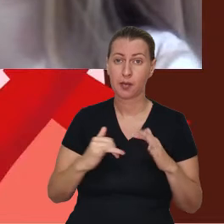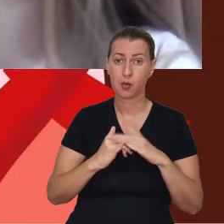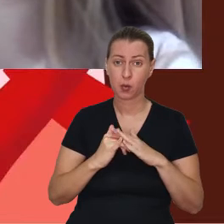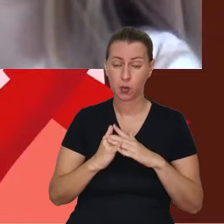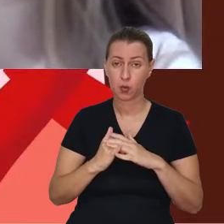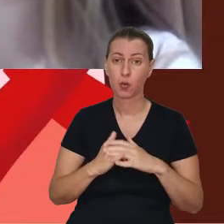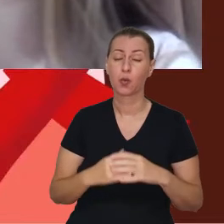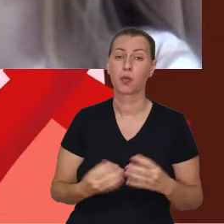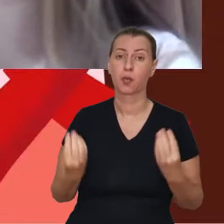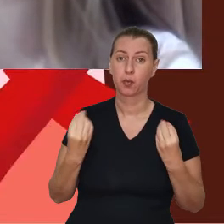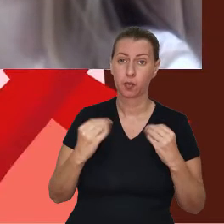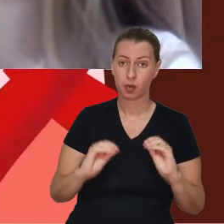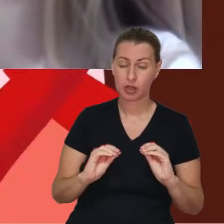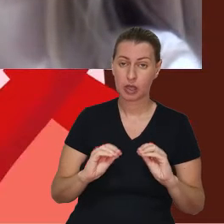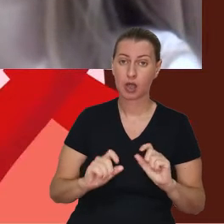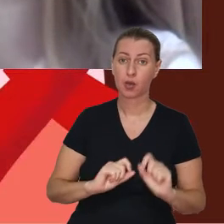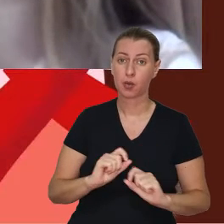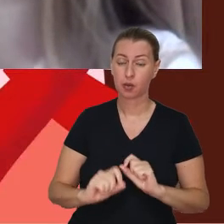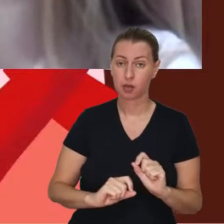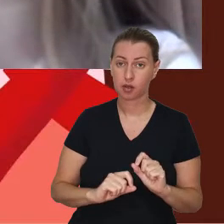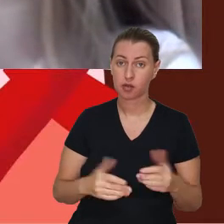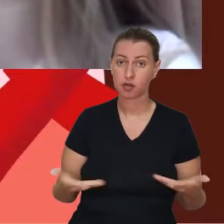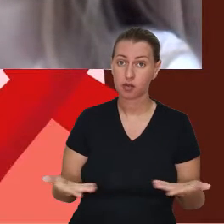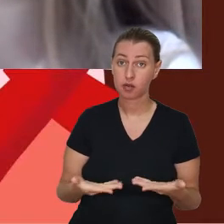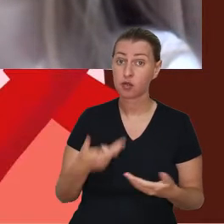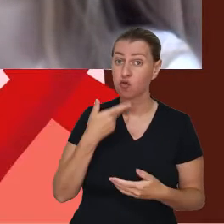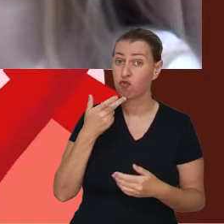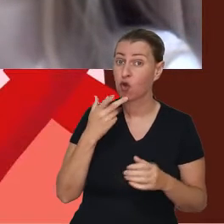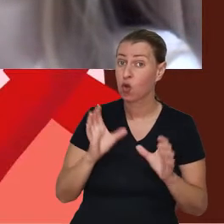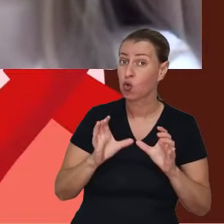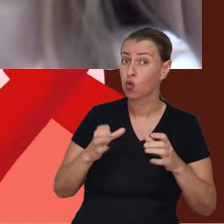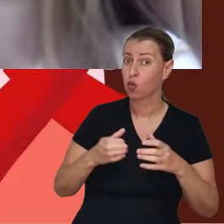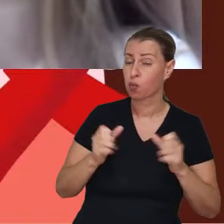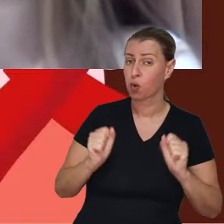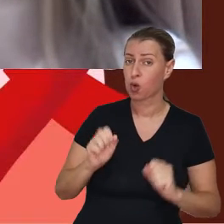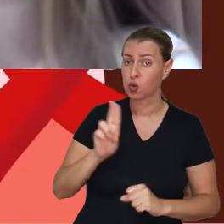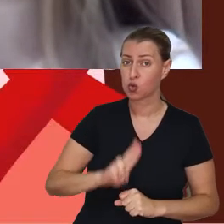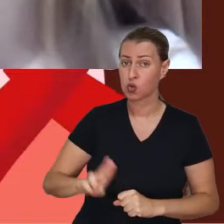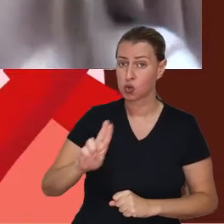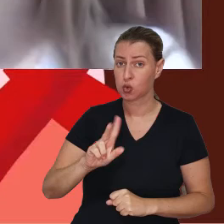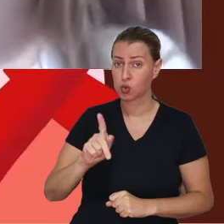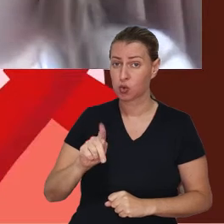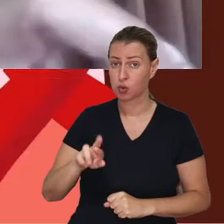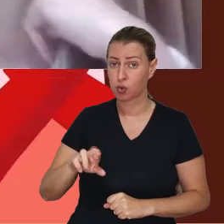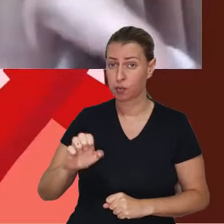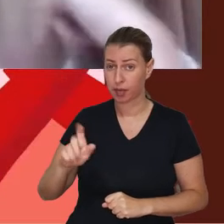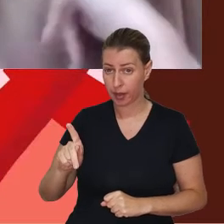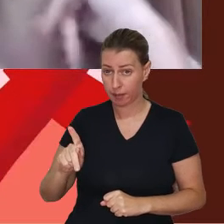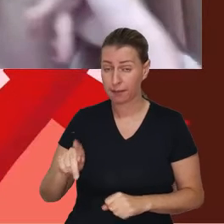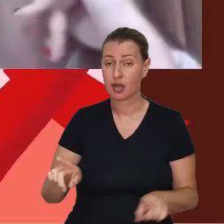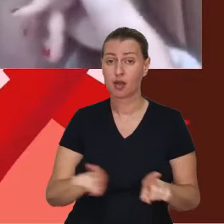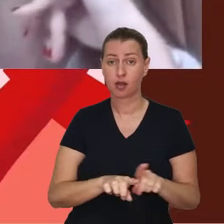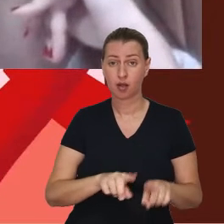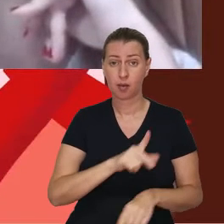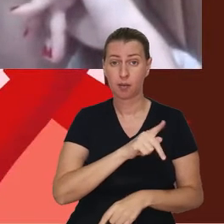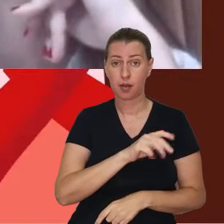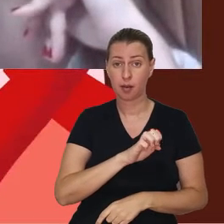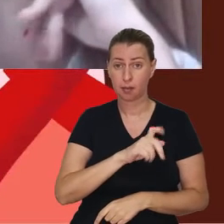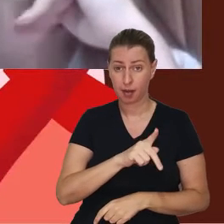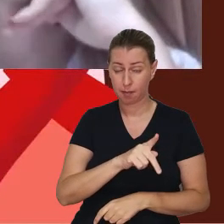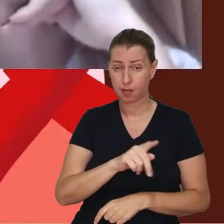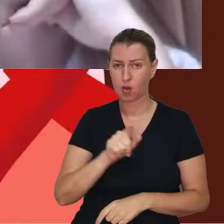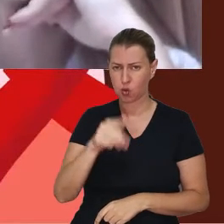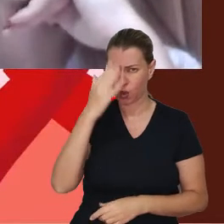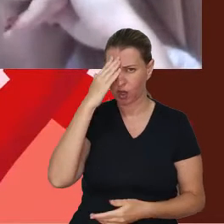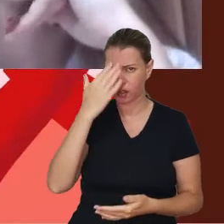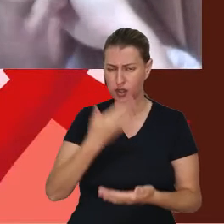YouTube. Tu mencionaste ali os grupos que podem se utilizar da PrEP e da PEP. Tu acredita que